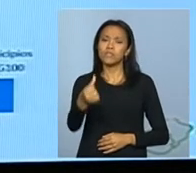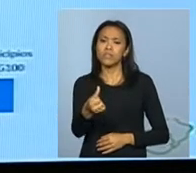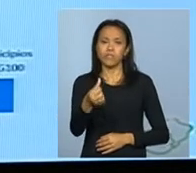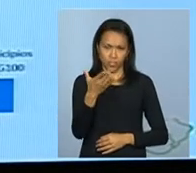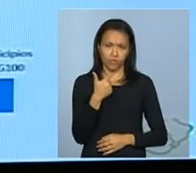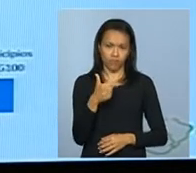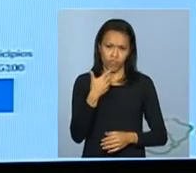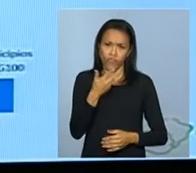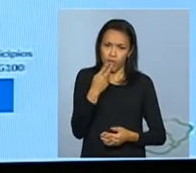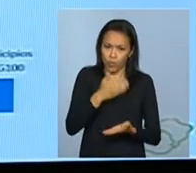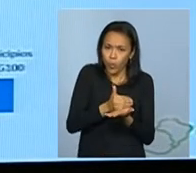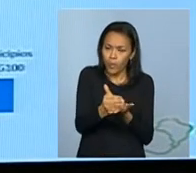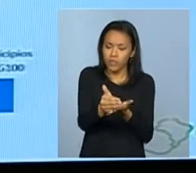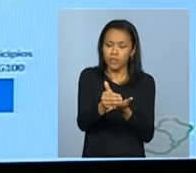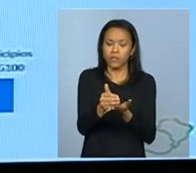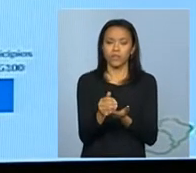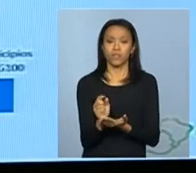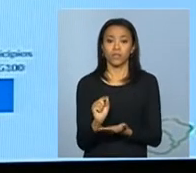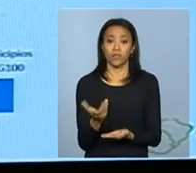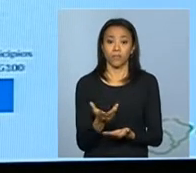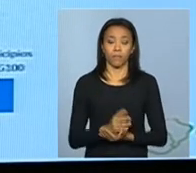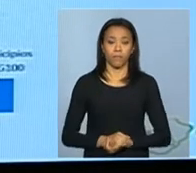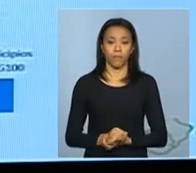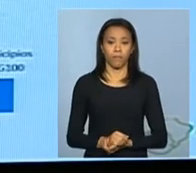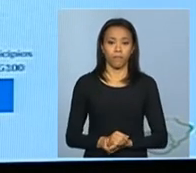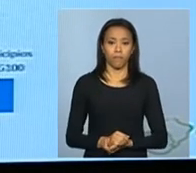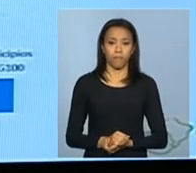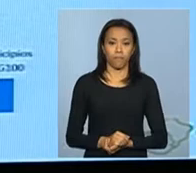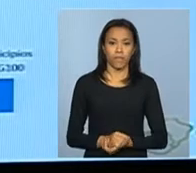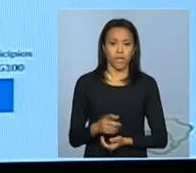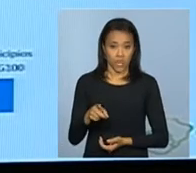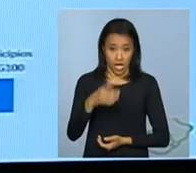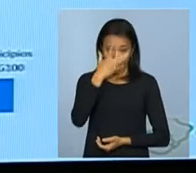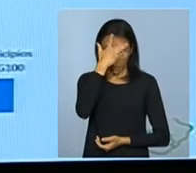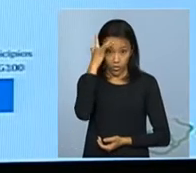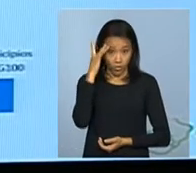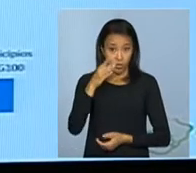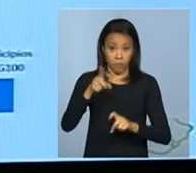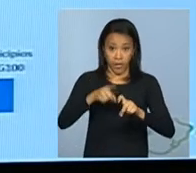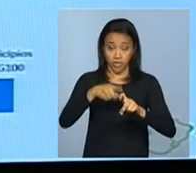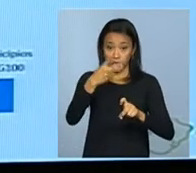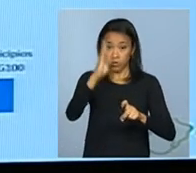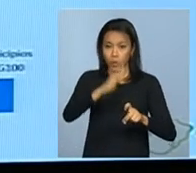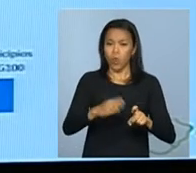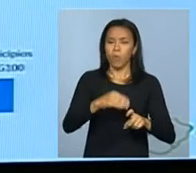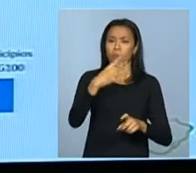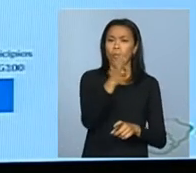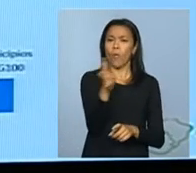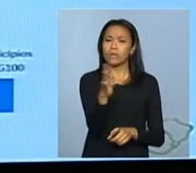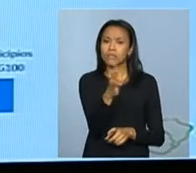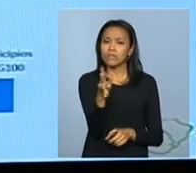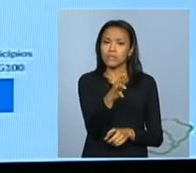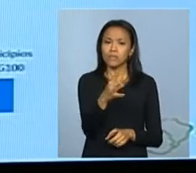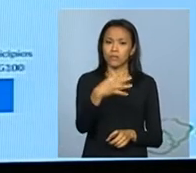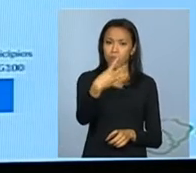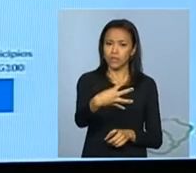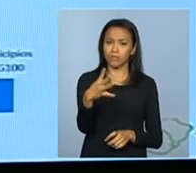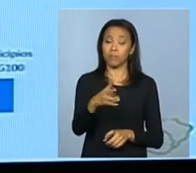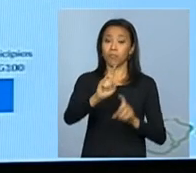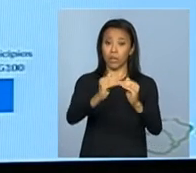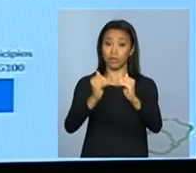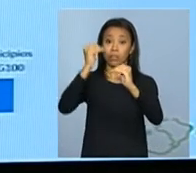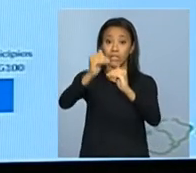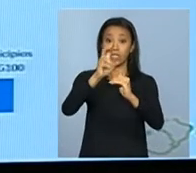no início e com a agregação dos Estrangeiros mas passam de 404 Quero o número anterior não é para